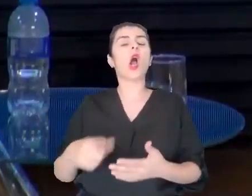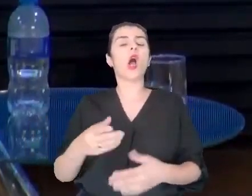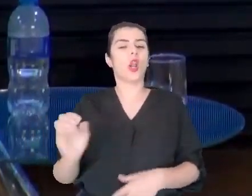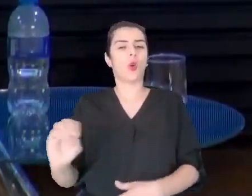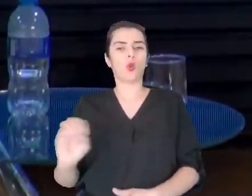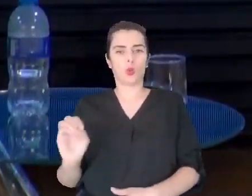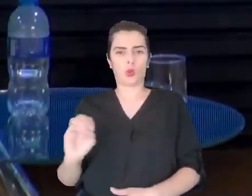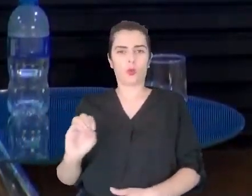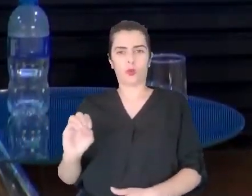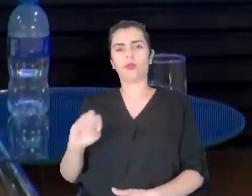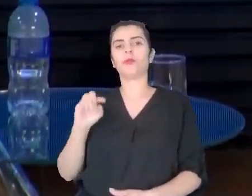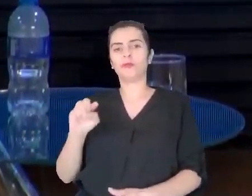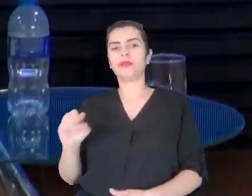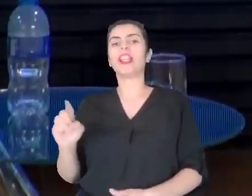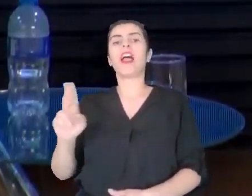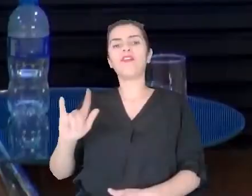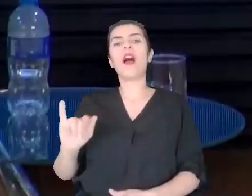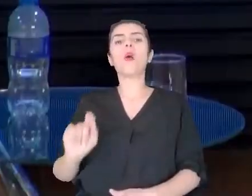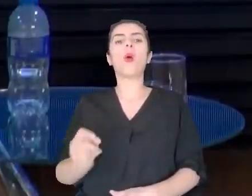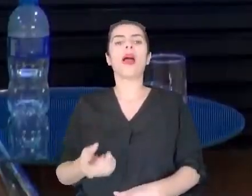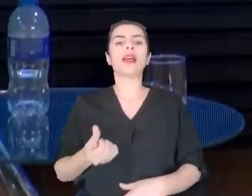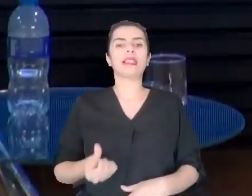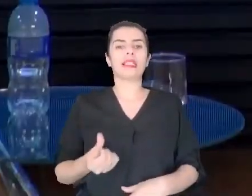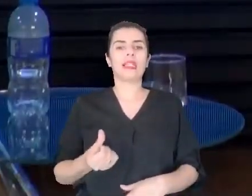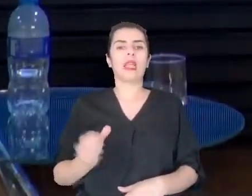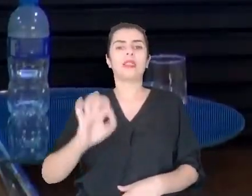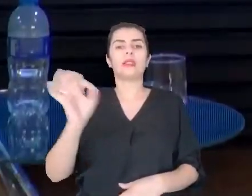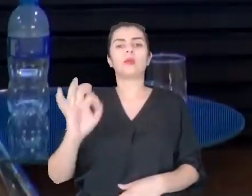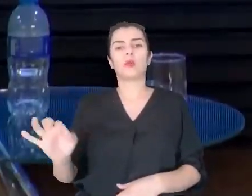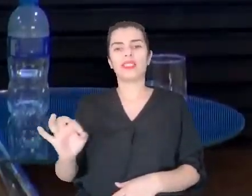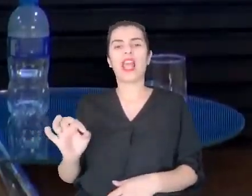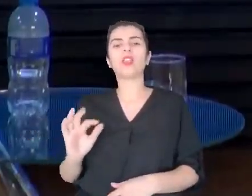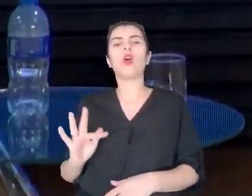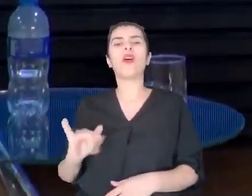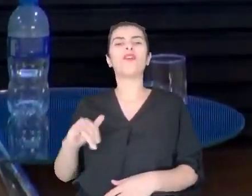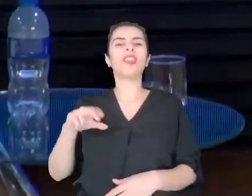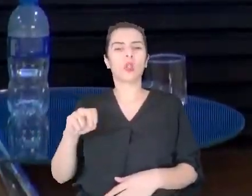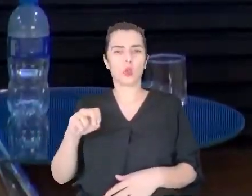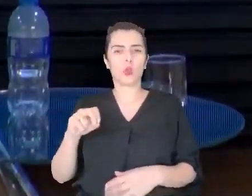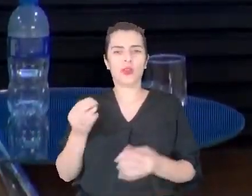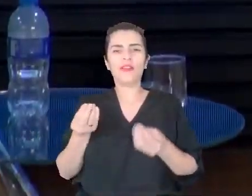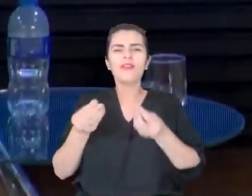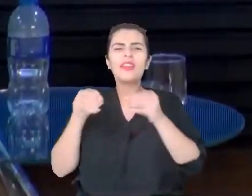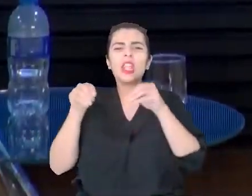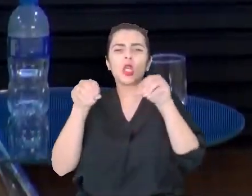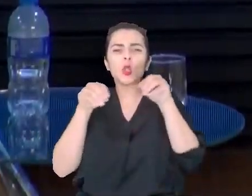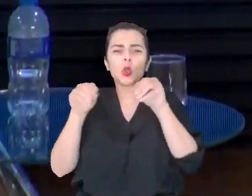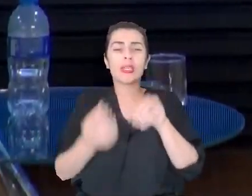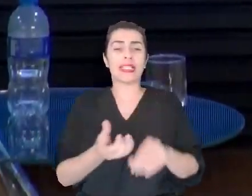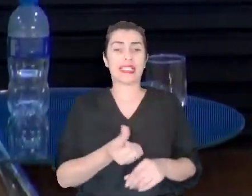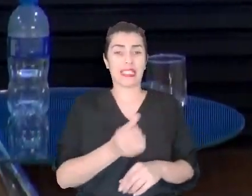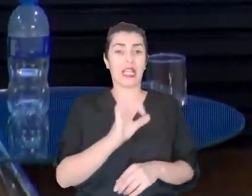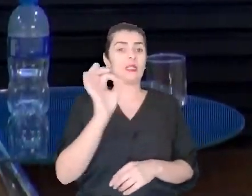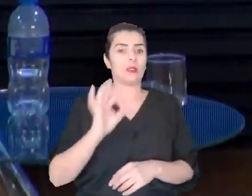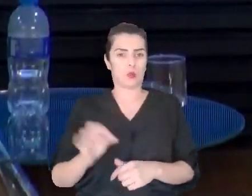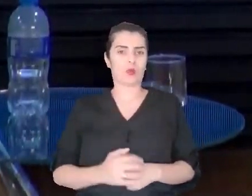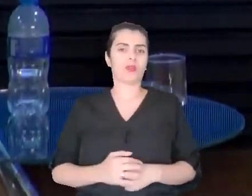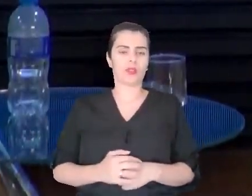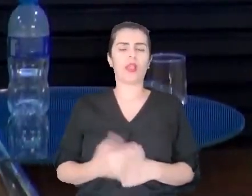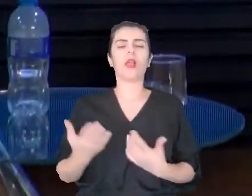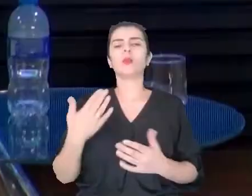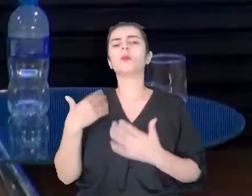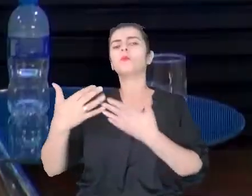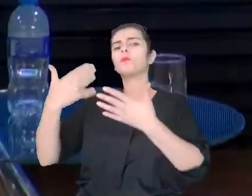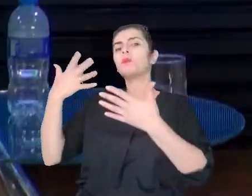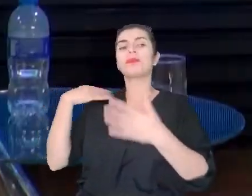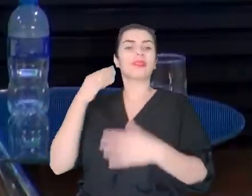esse rejeito vai ser com 6% de finos, né, acrescentados, né. A gente não, durante o aterro experimental, a